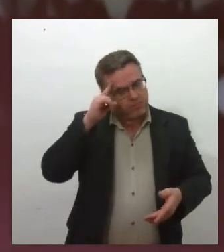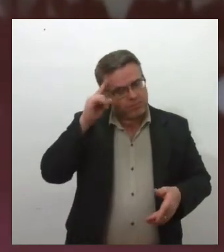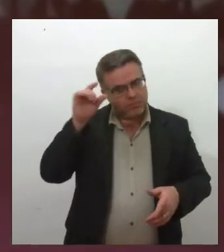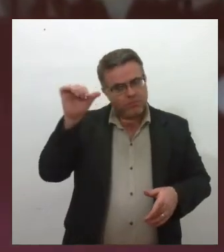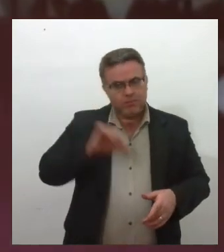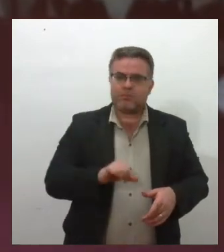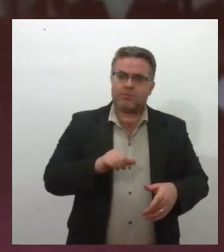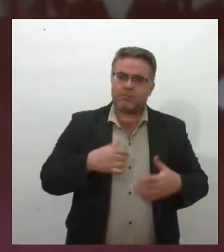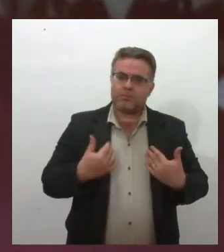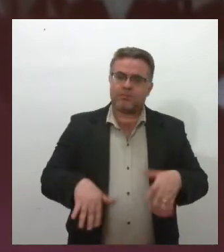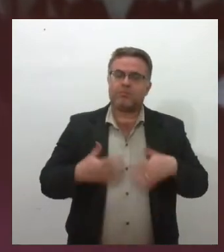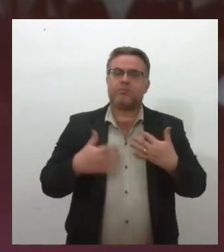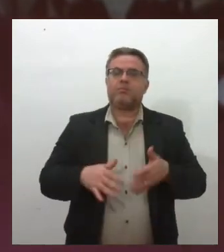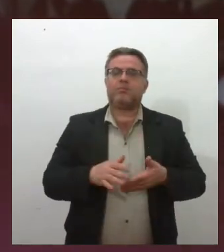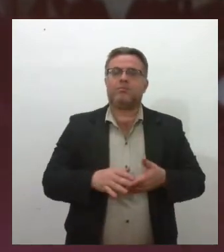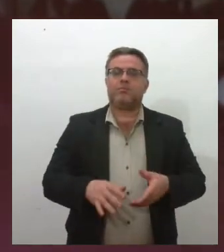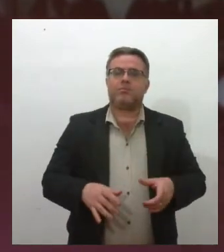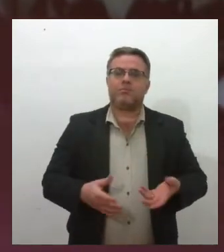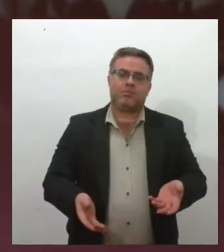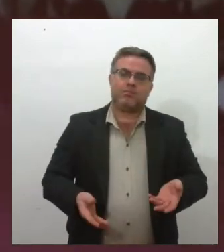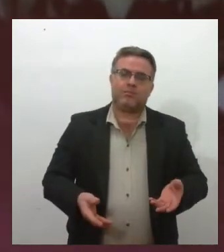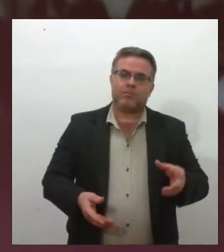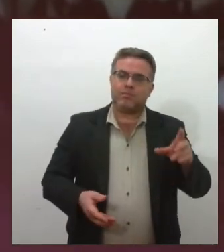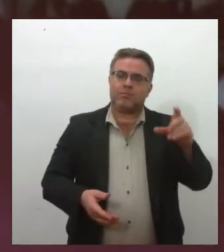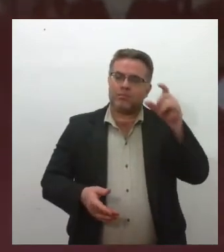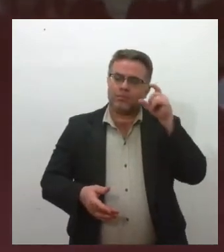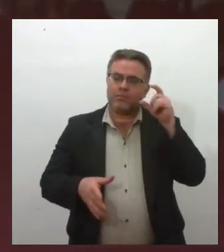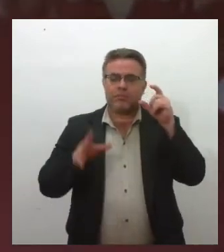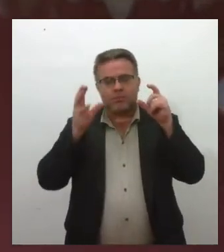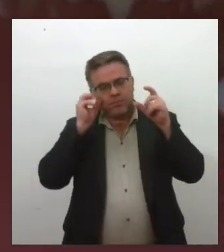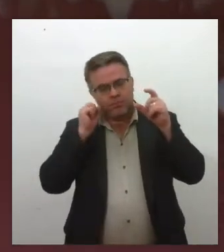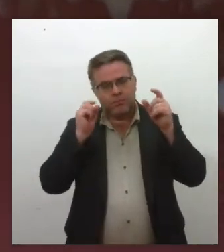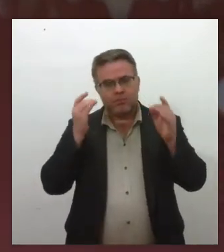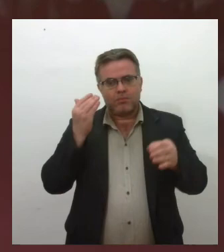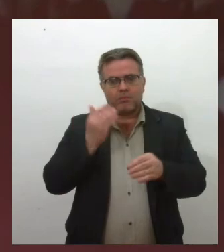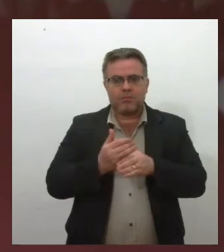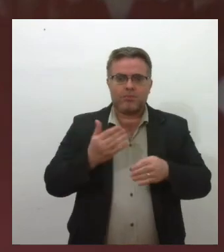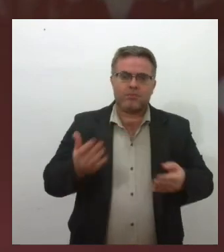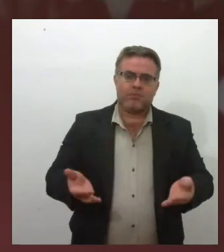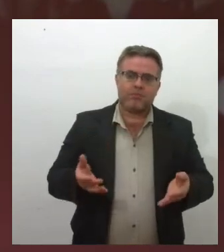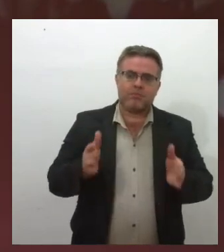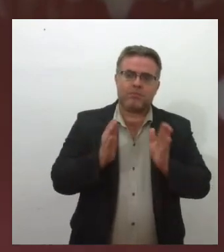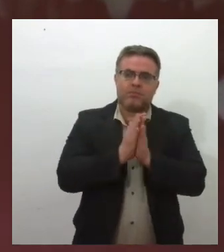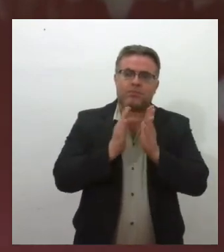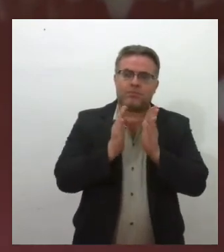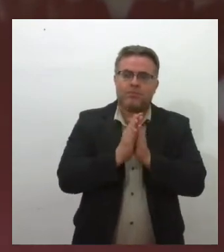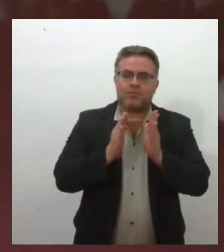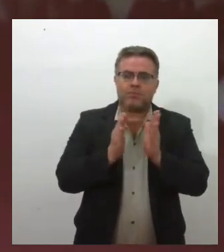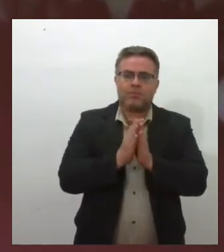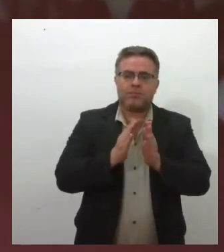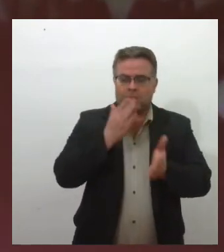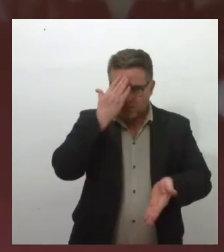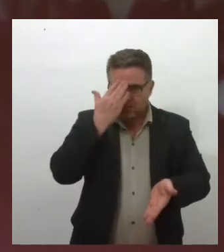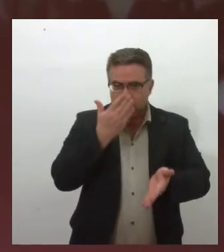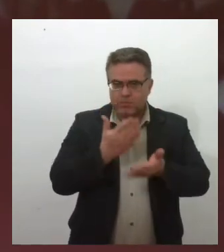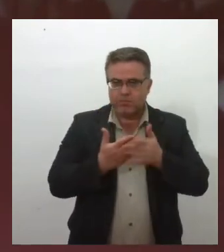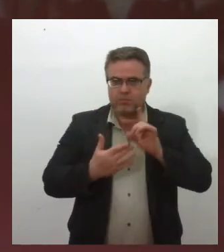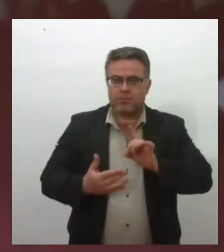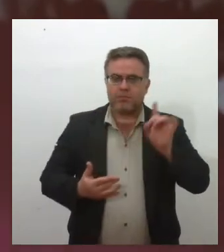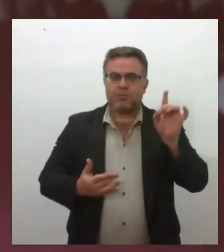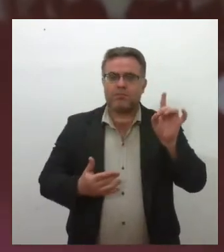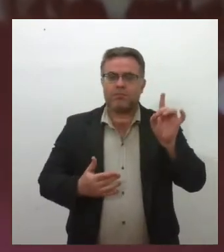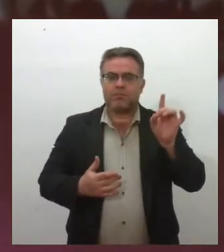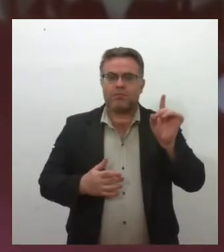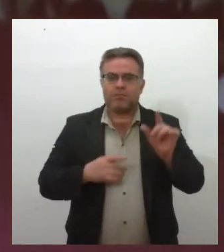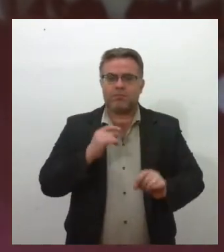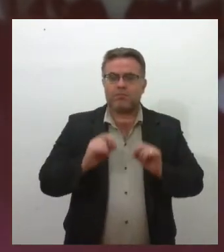piorava. E que me desse uma noite de sono. Fiz a oração com muita fé.